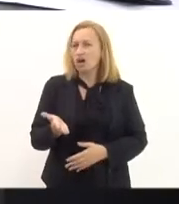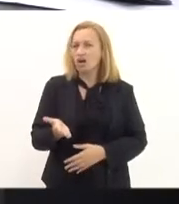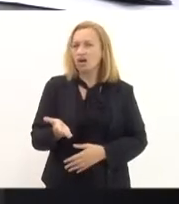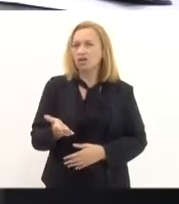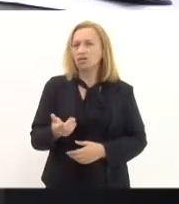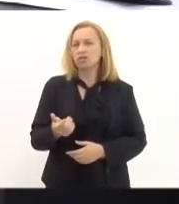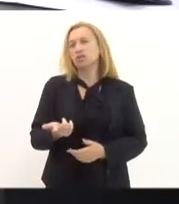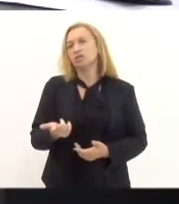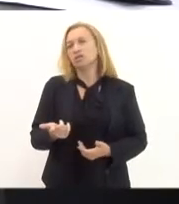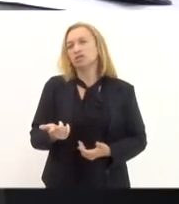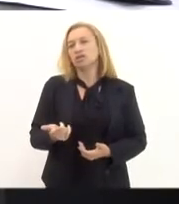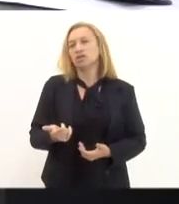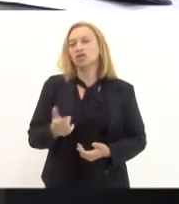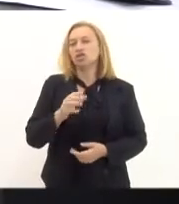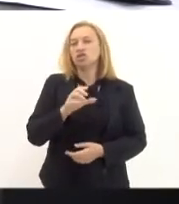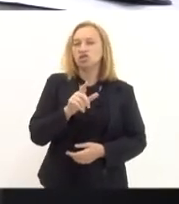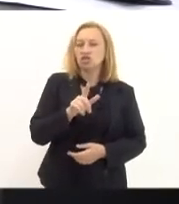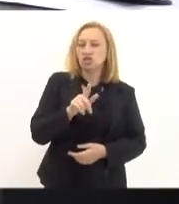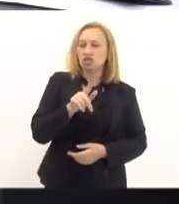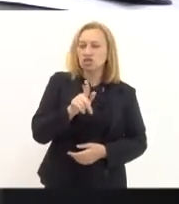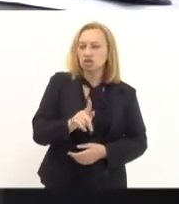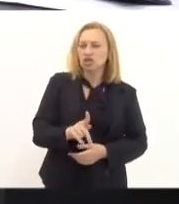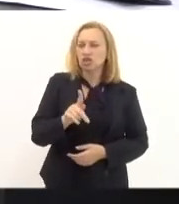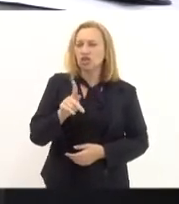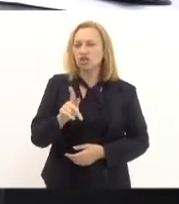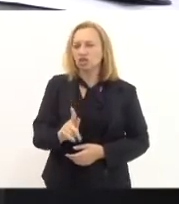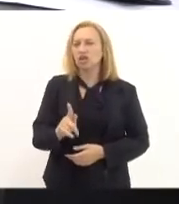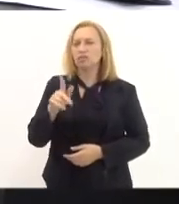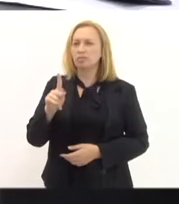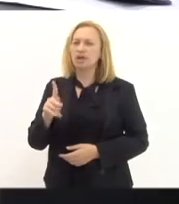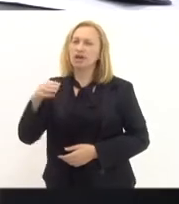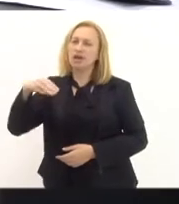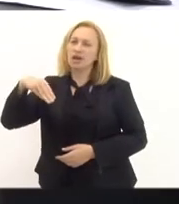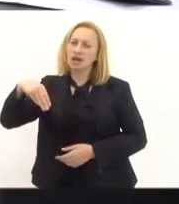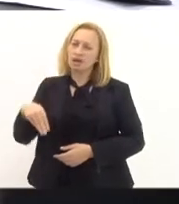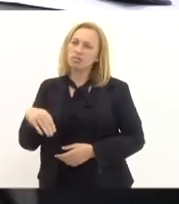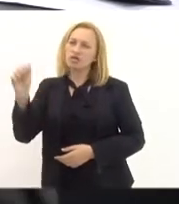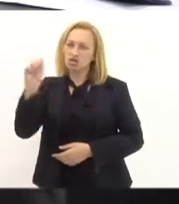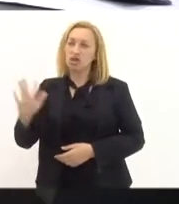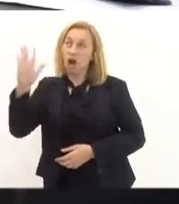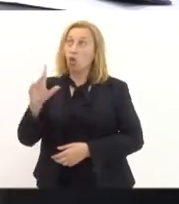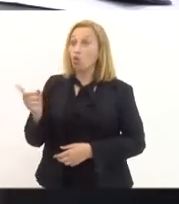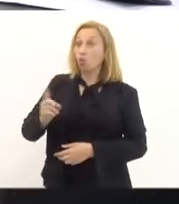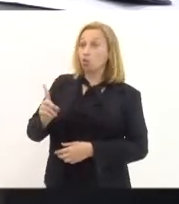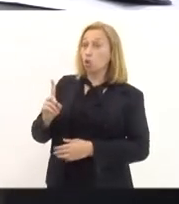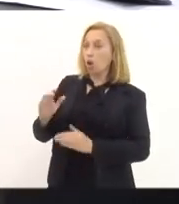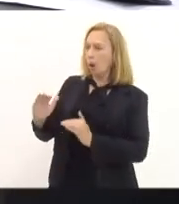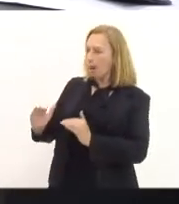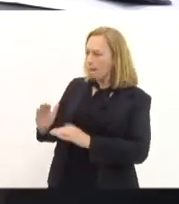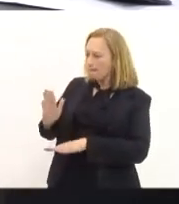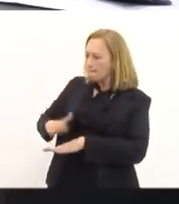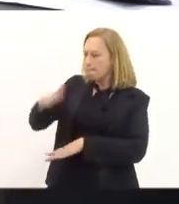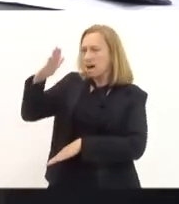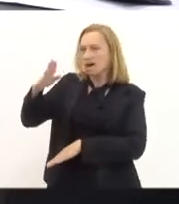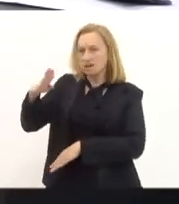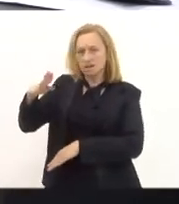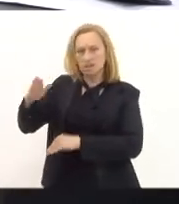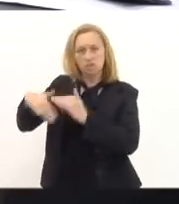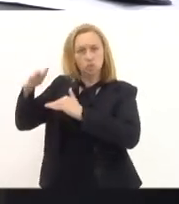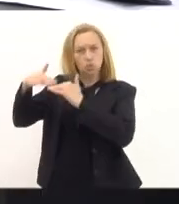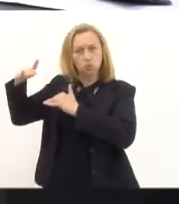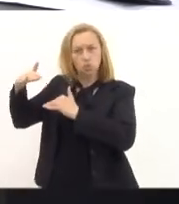imenso né porque o IGPM em geral nesses tempos que o dólar filtro o de forma tão forte